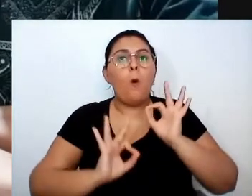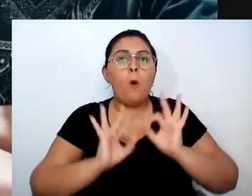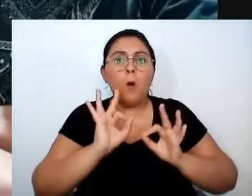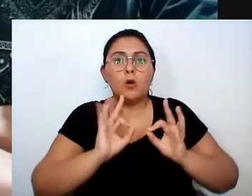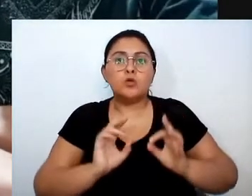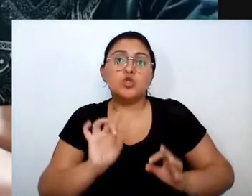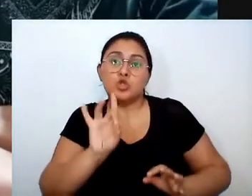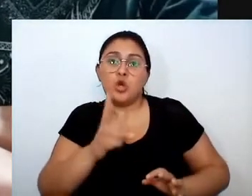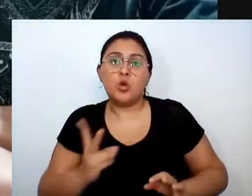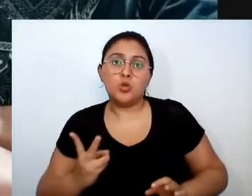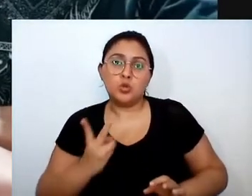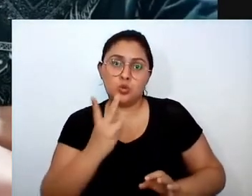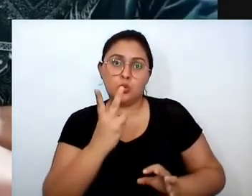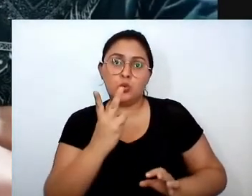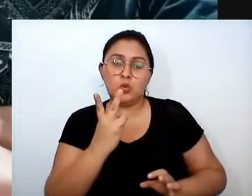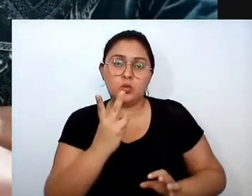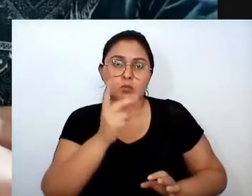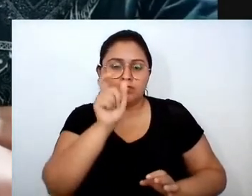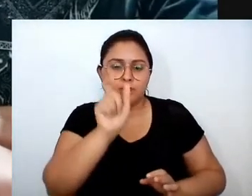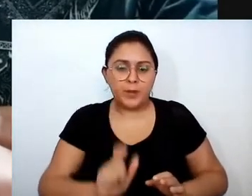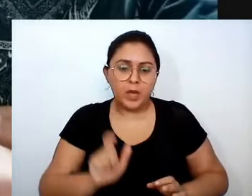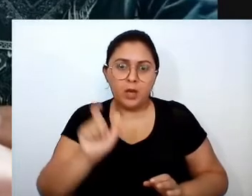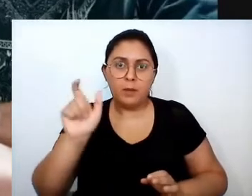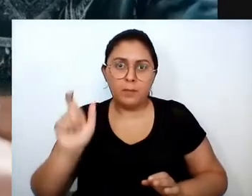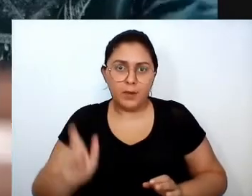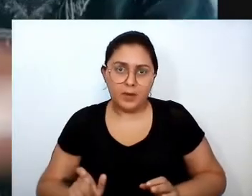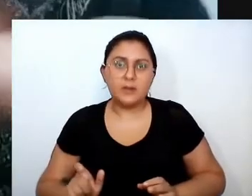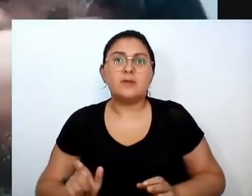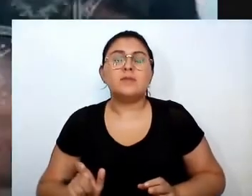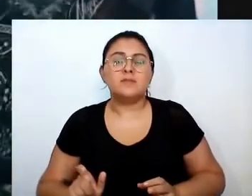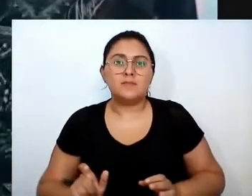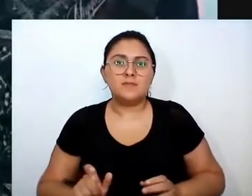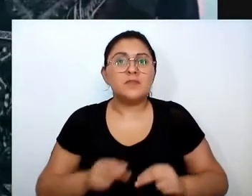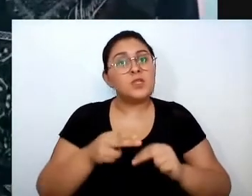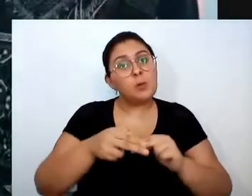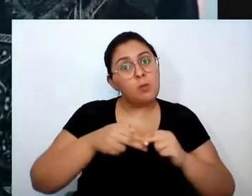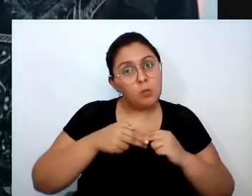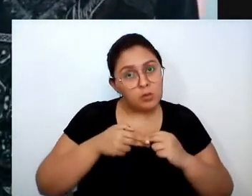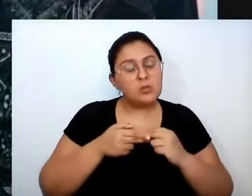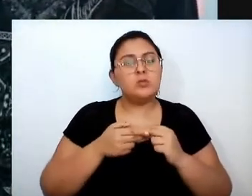e a partir disso a gente começou a e aí? estudar e